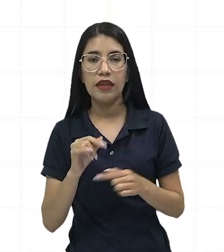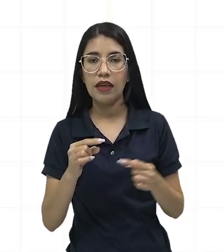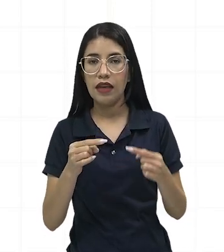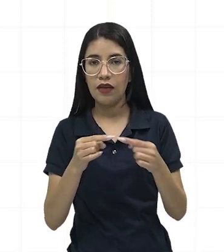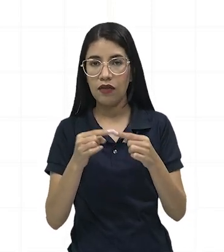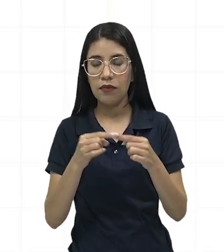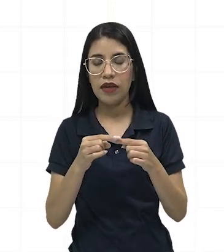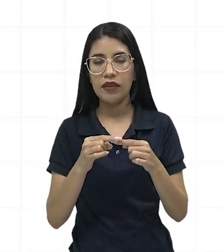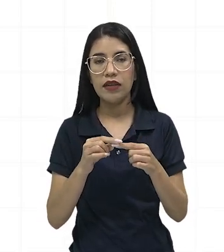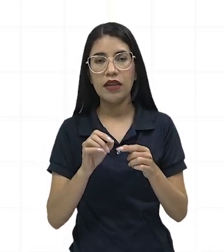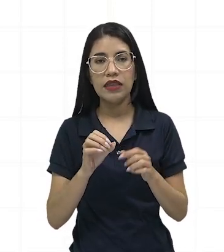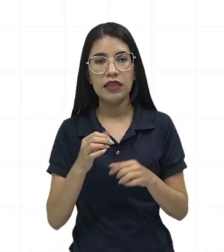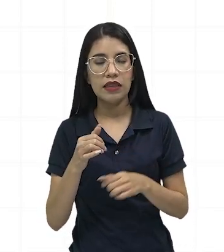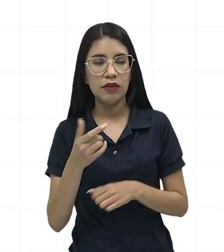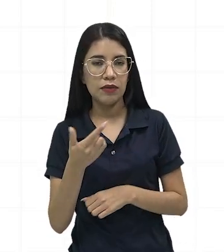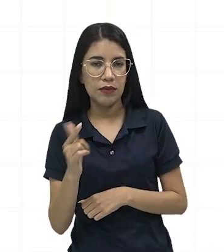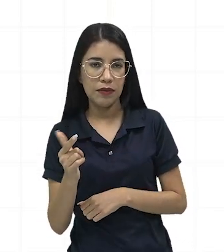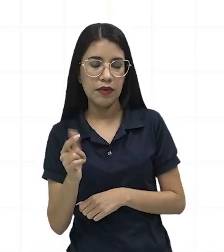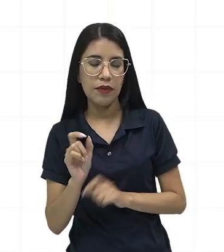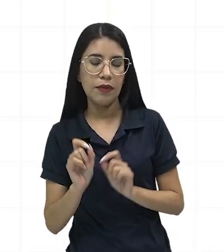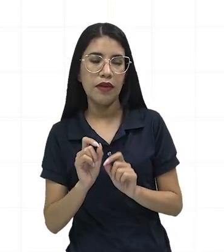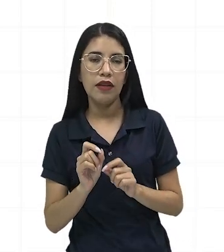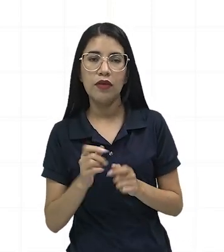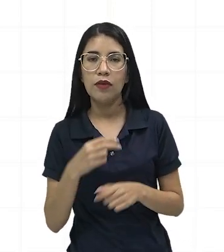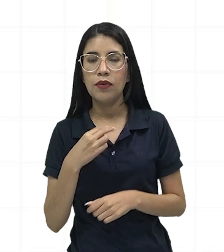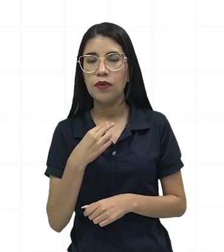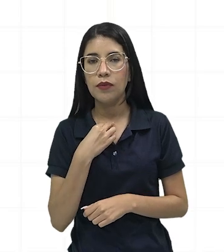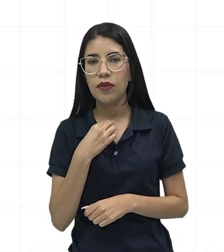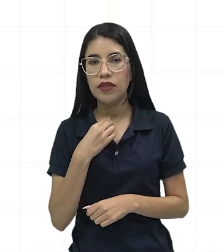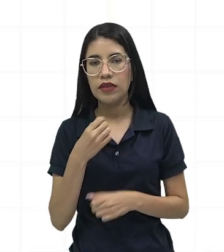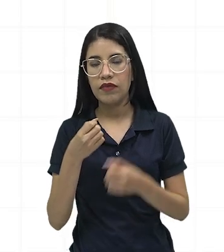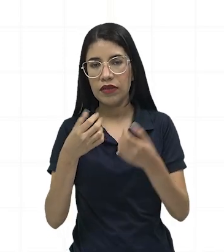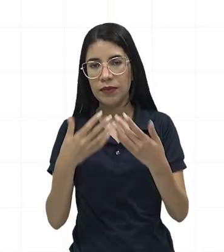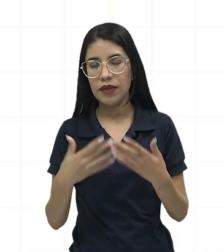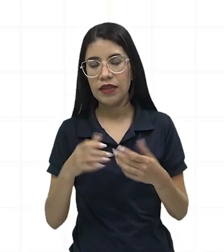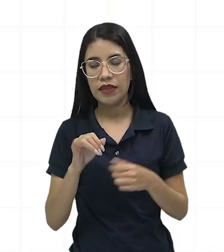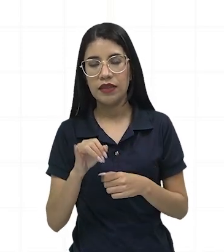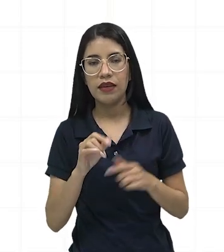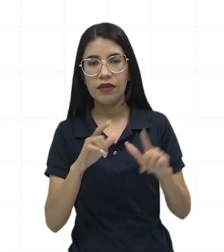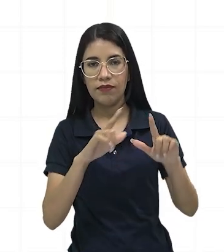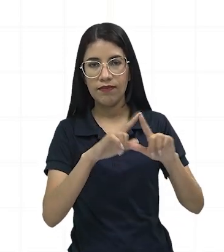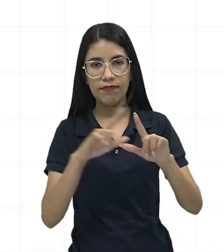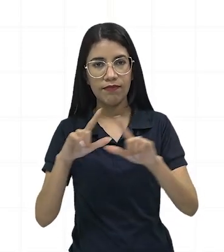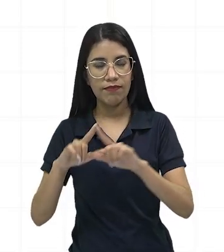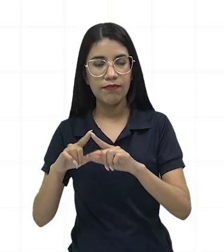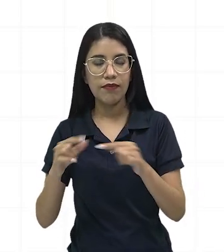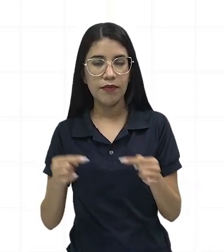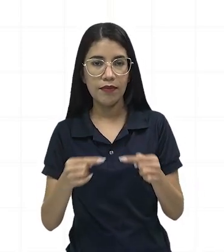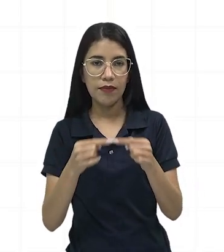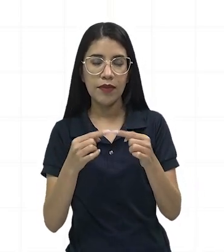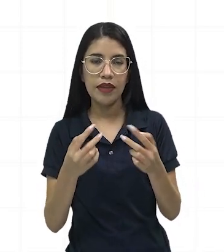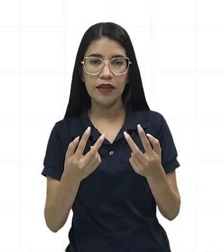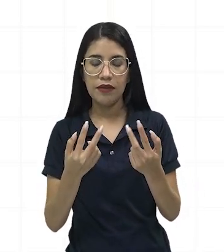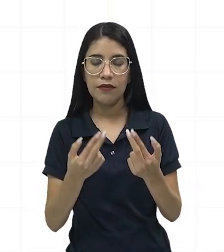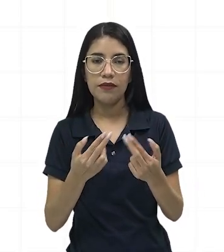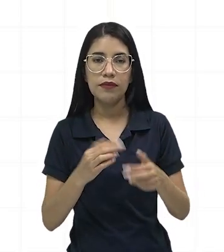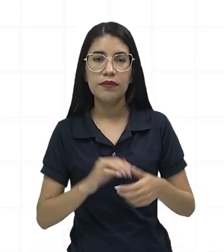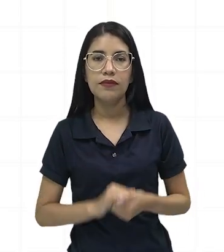casos, eu não posso afirmar que eles sejam congruentes, tá? Isso tem que ficar claro. Então vamos aqui, ó,